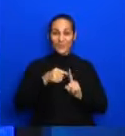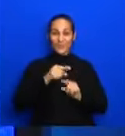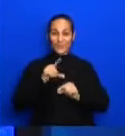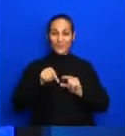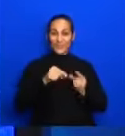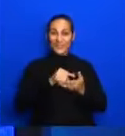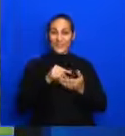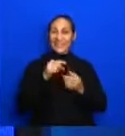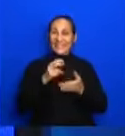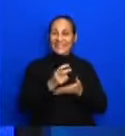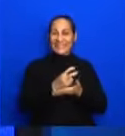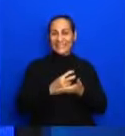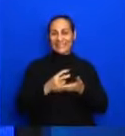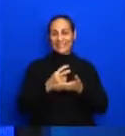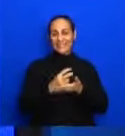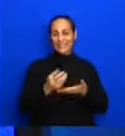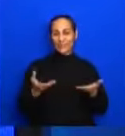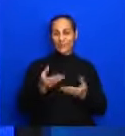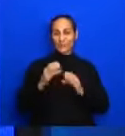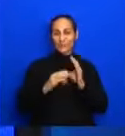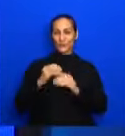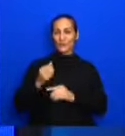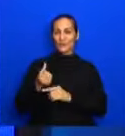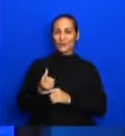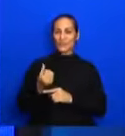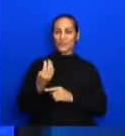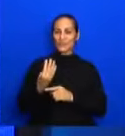mais um sorteio da Quina. Hoje é o concurso